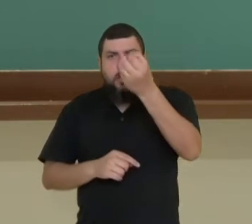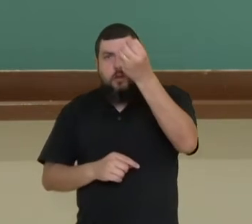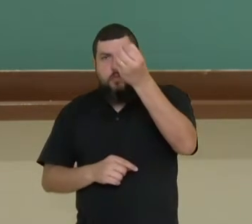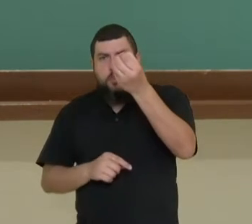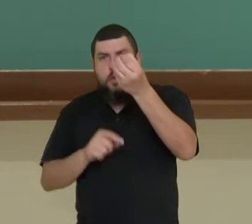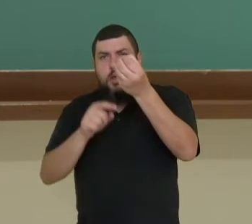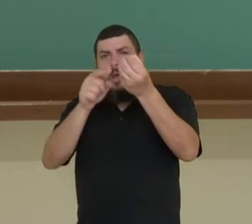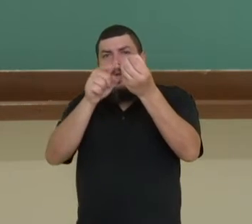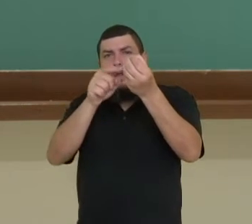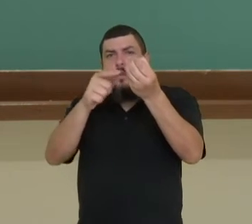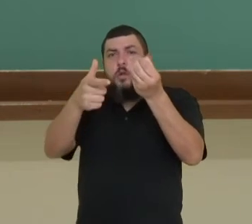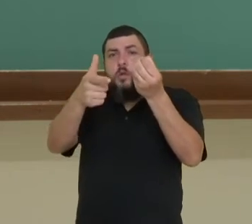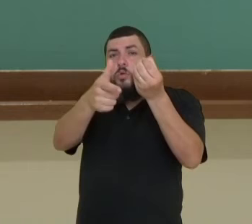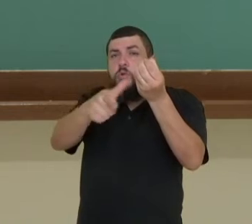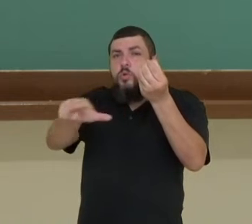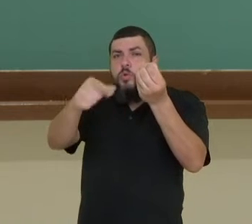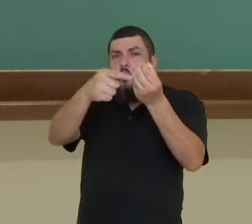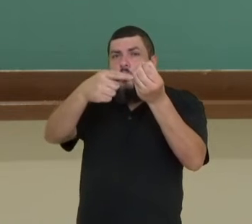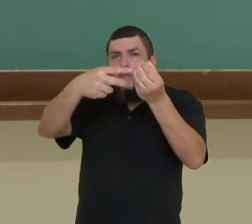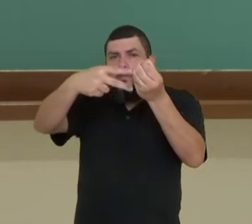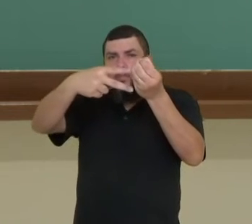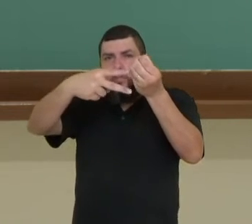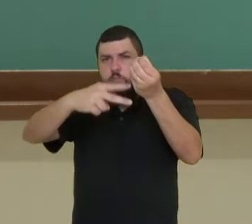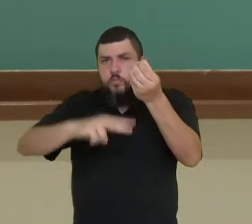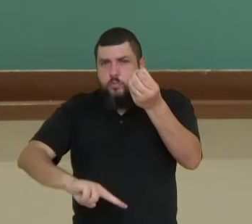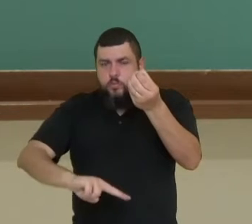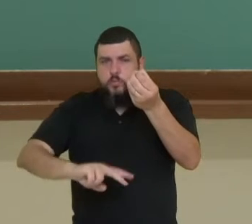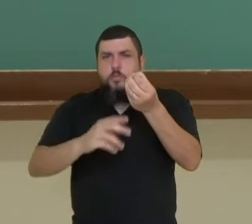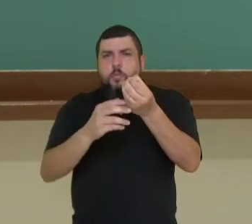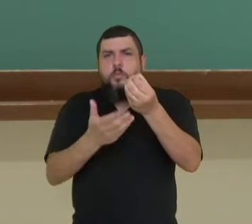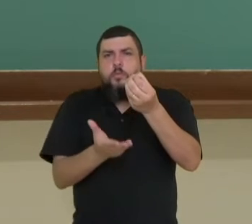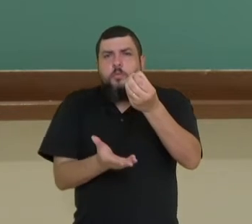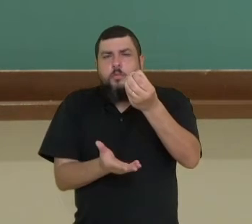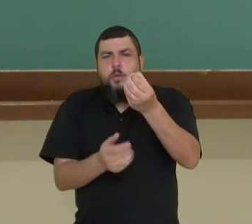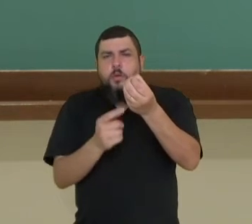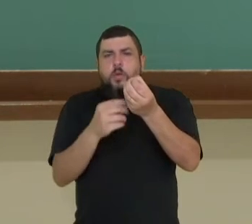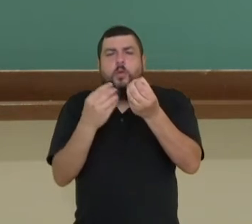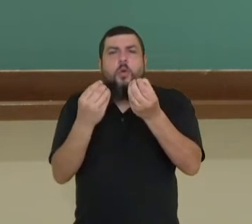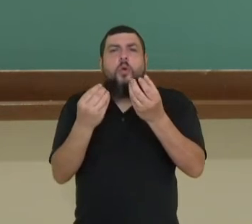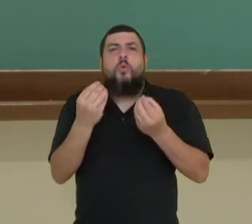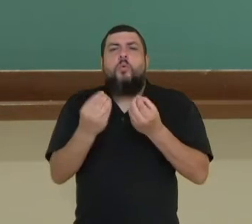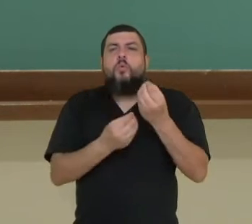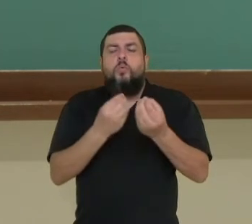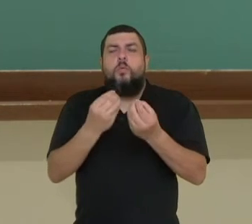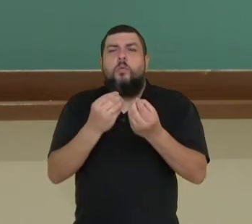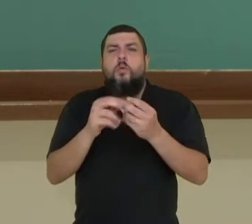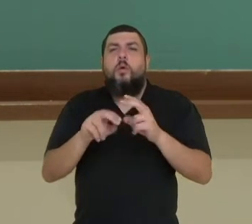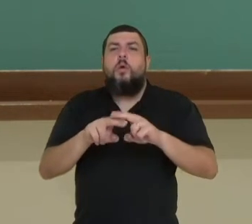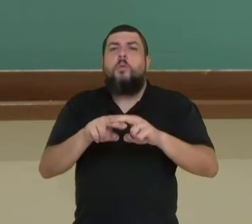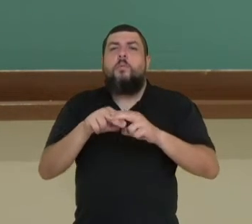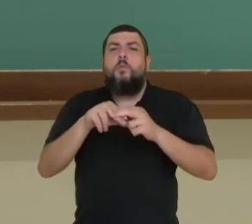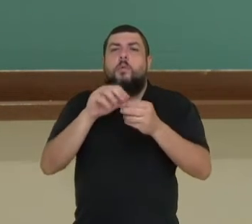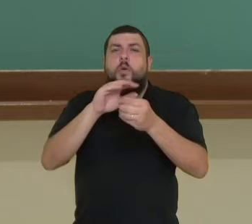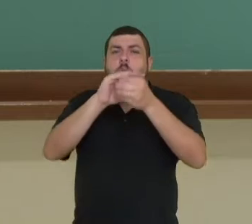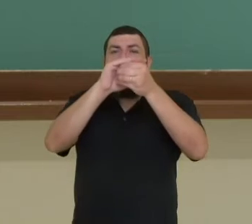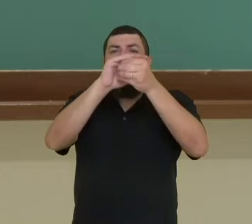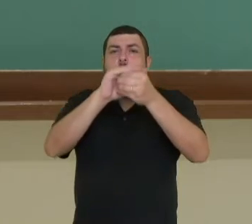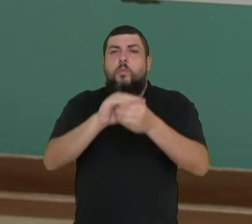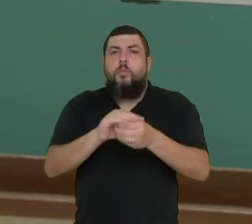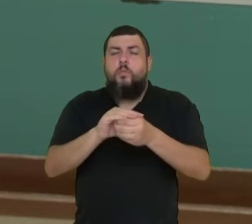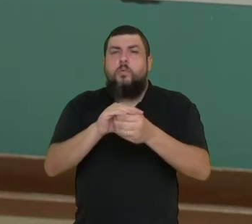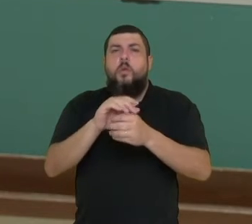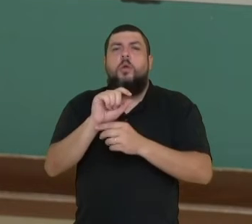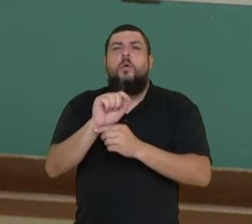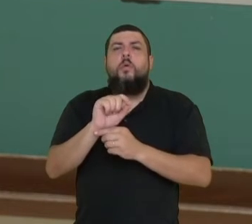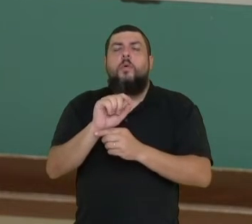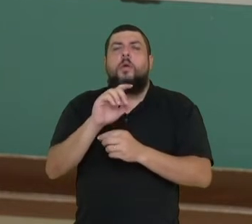novamente essa energia para o corpo, certo? Através da atuação da força. No caso é força, lembra aqui